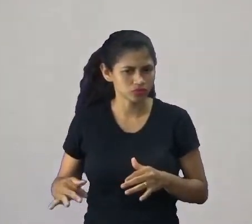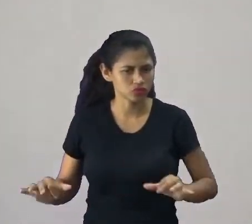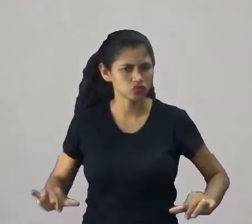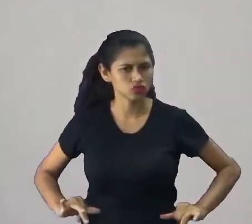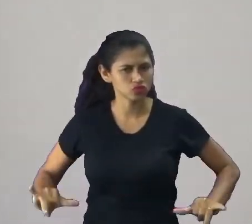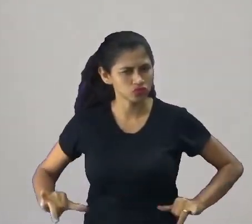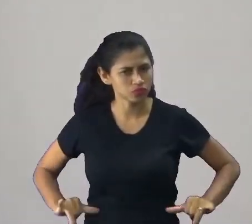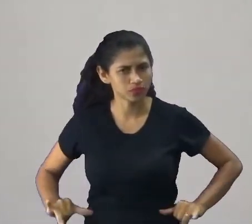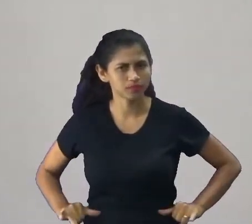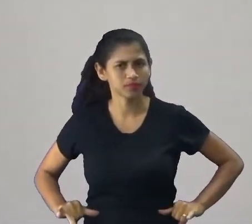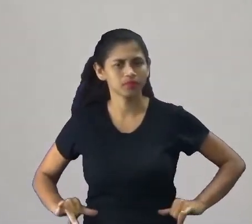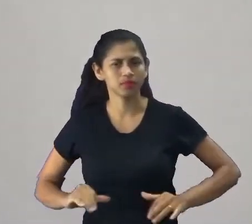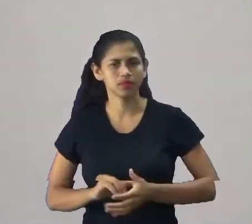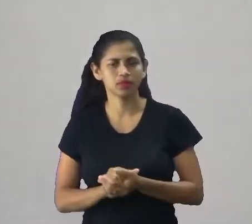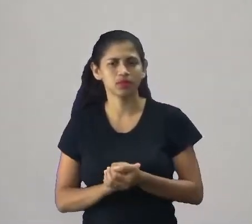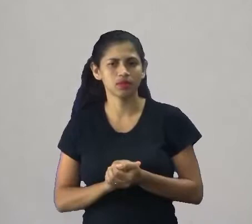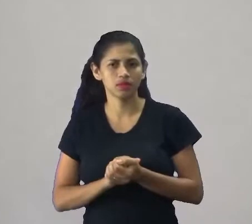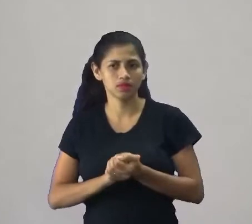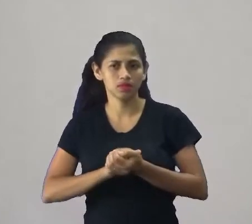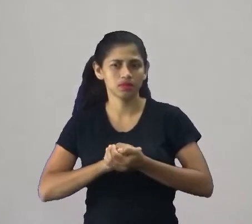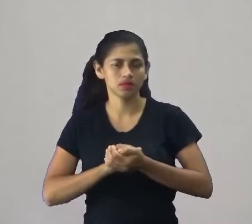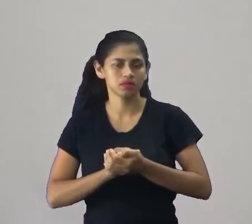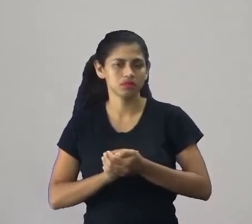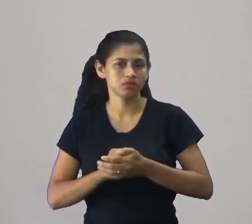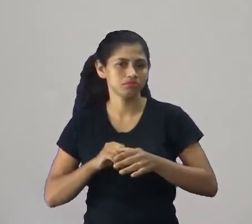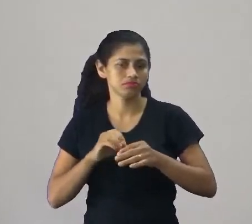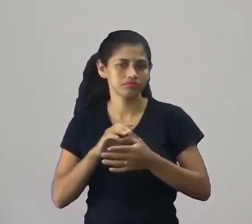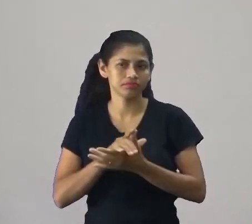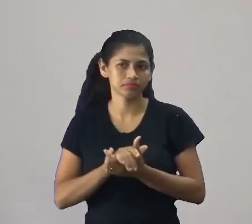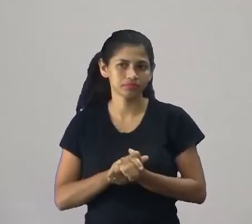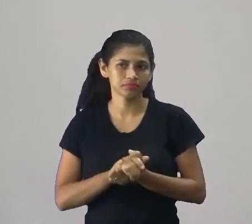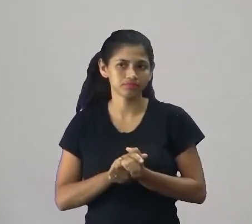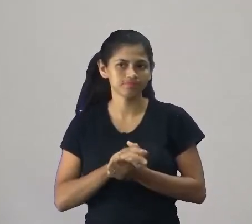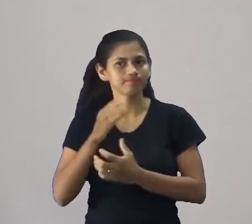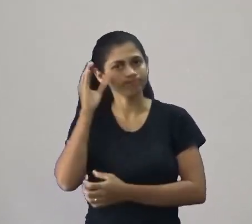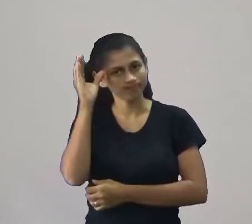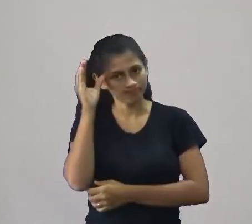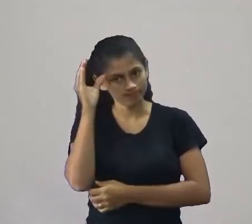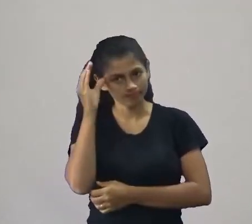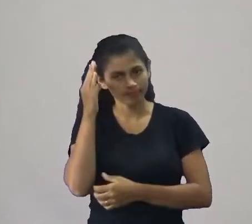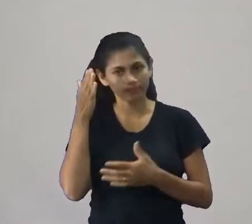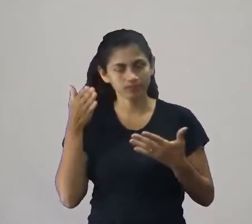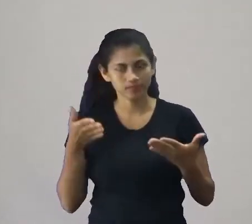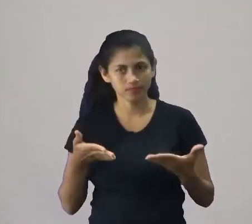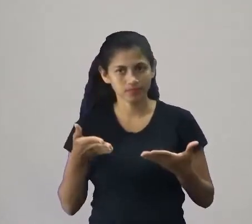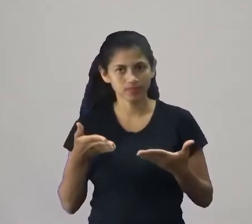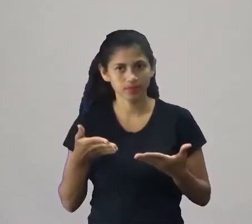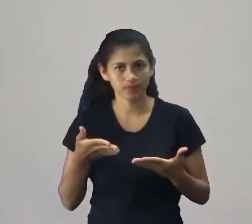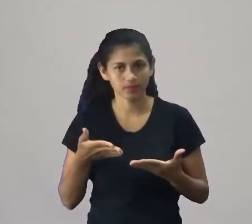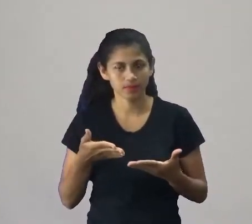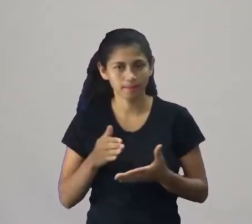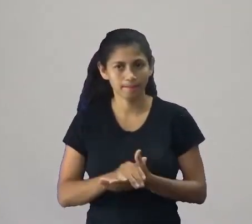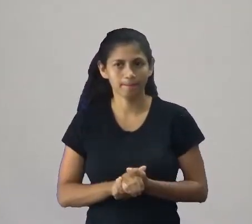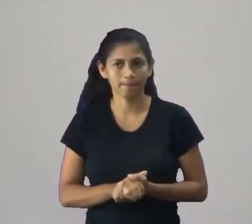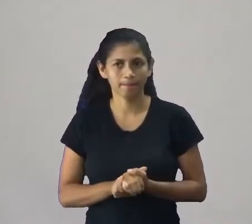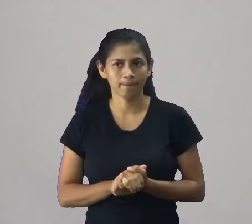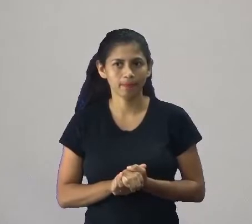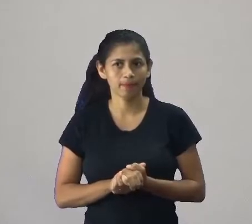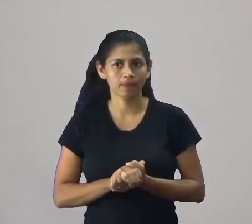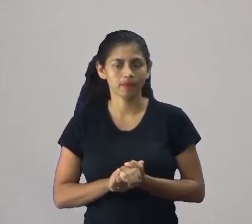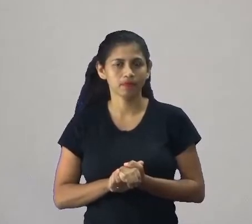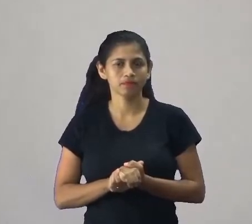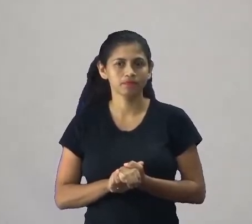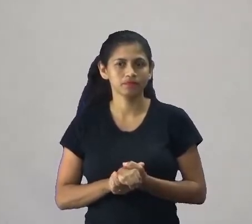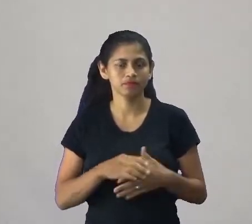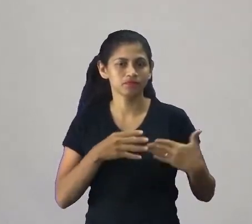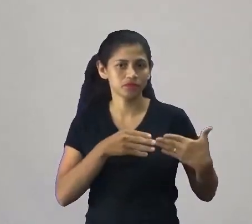se bem que está na terra, não era garantia de vida. Então, enfim, compreendido isso, já que a gente está um pouco mais borocochosinho nesse aspecto da brincadeira,